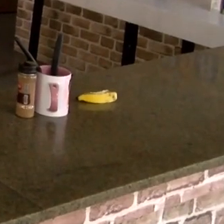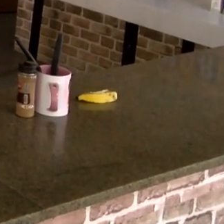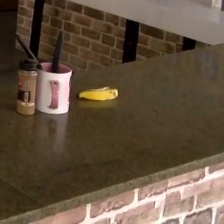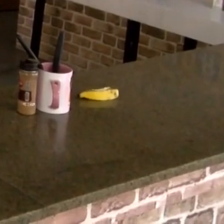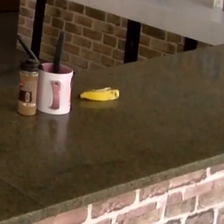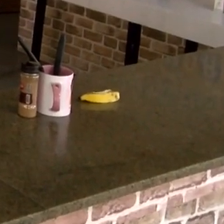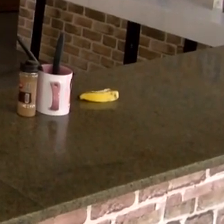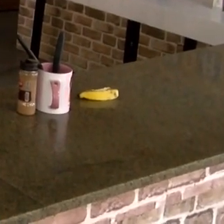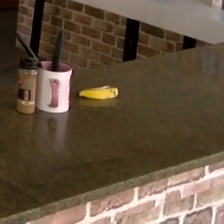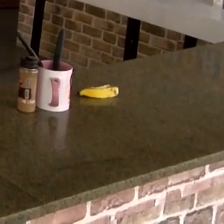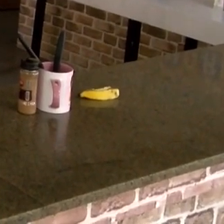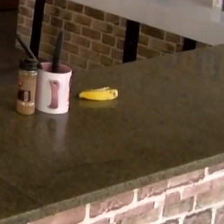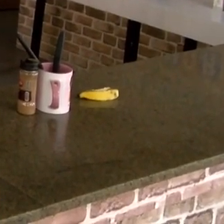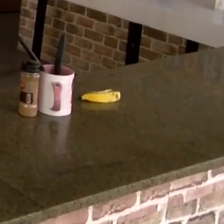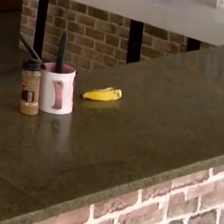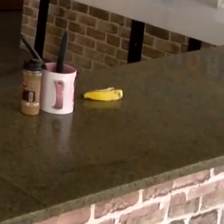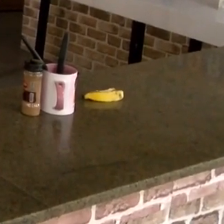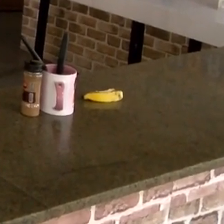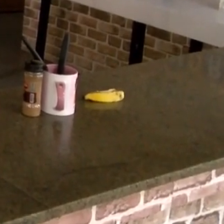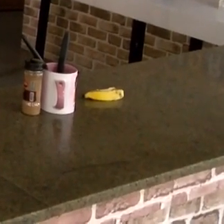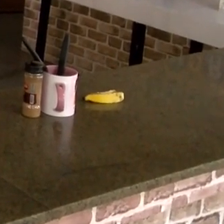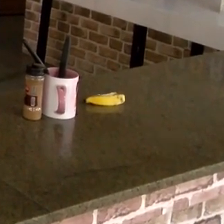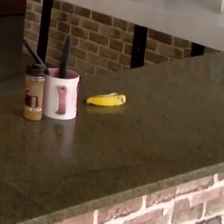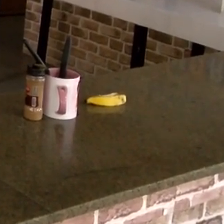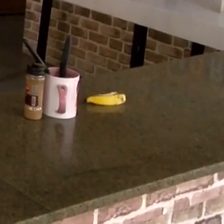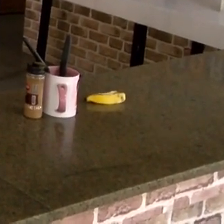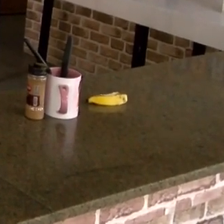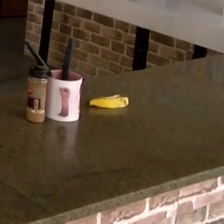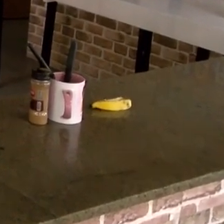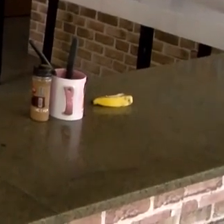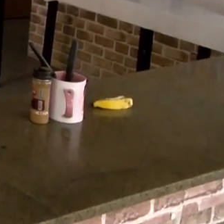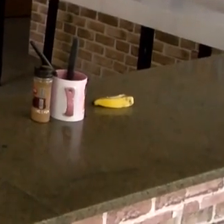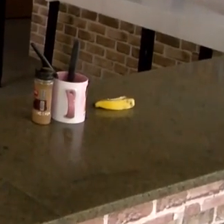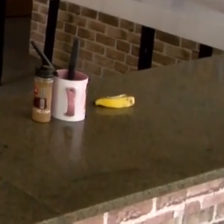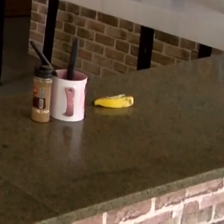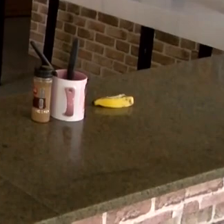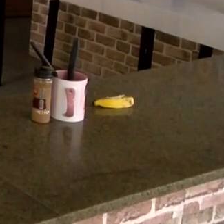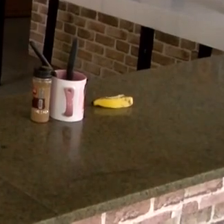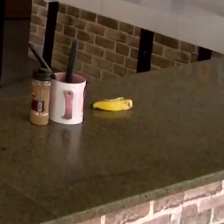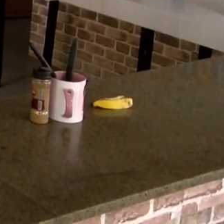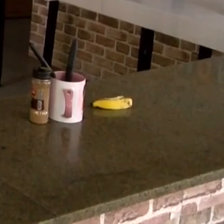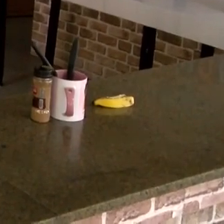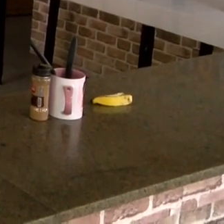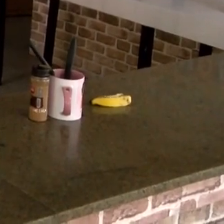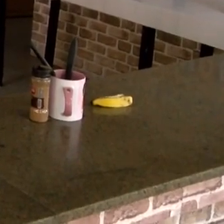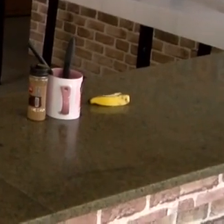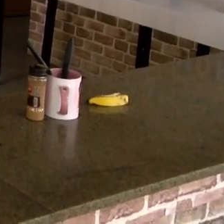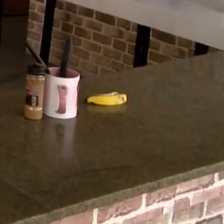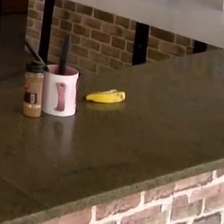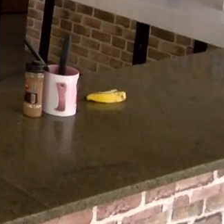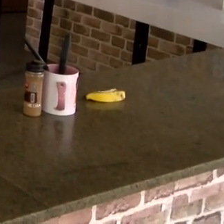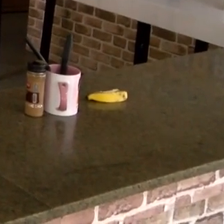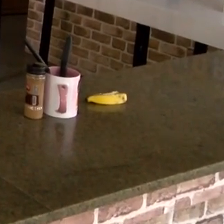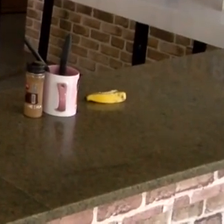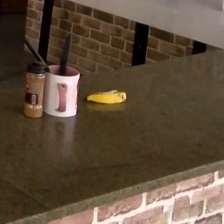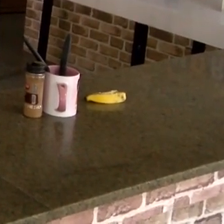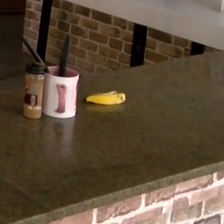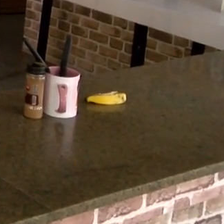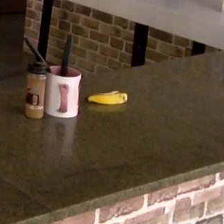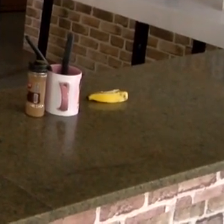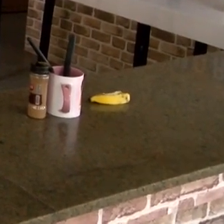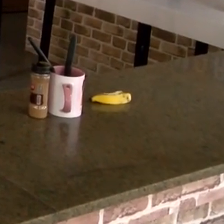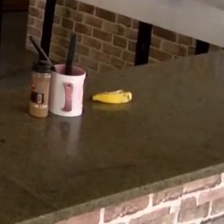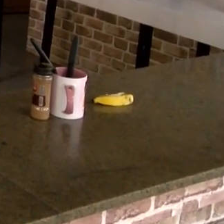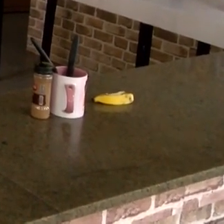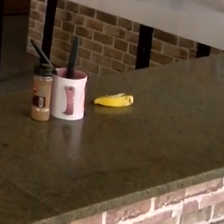Foi Clarissa. Beijos, Clarissa! Clarissa é da escola Manuel Rolim, grupo